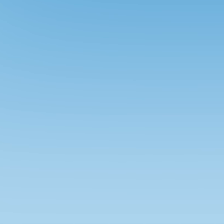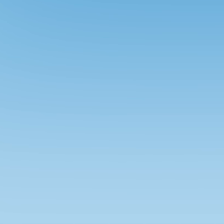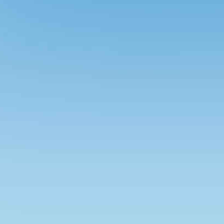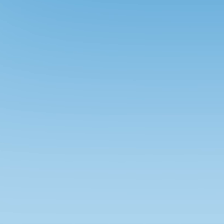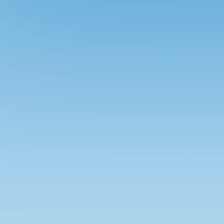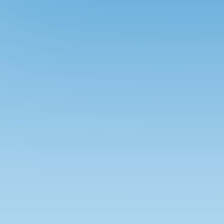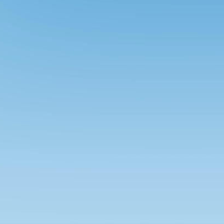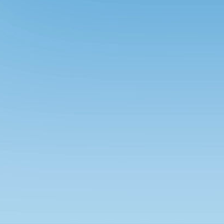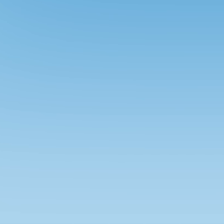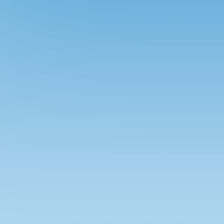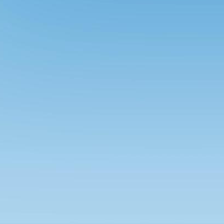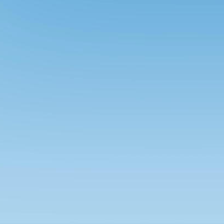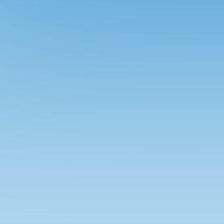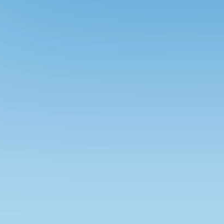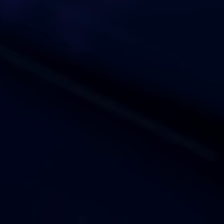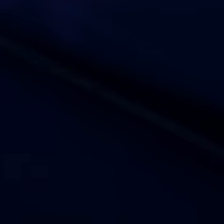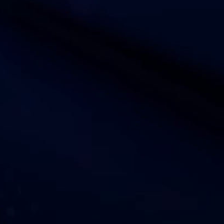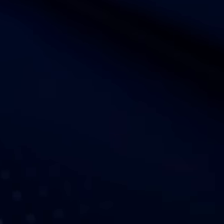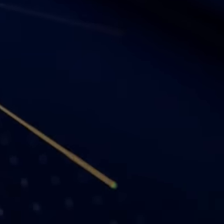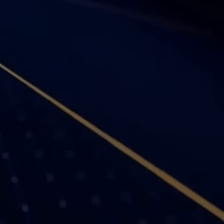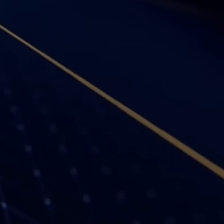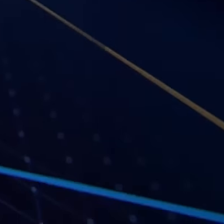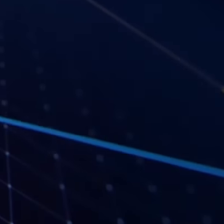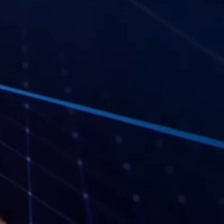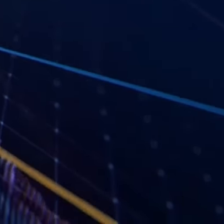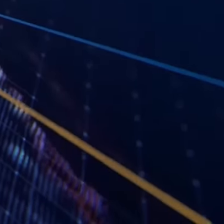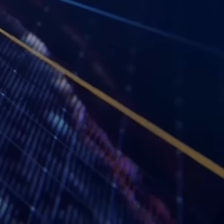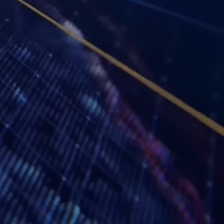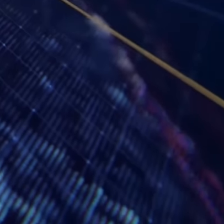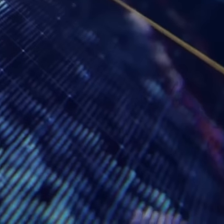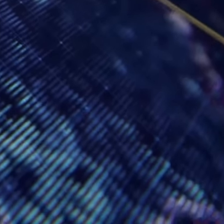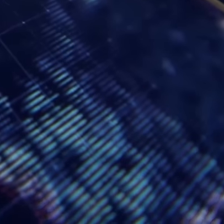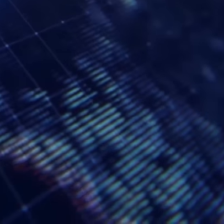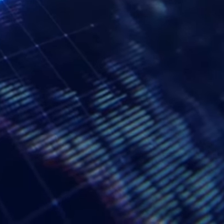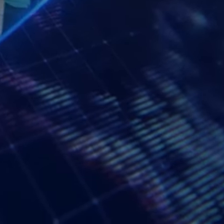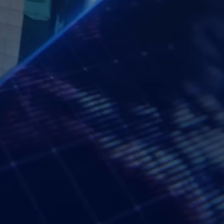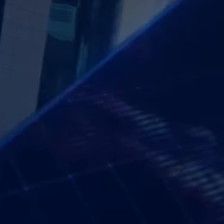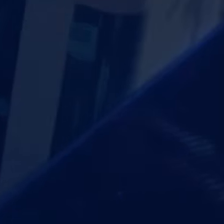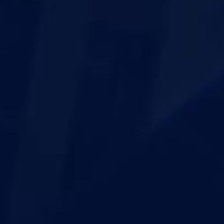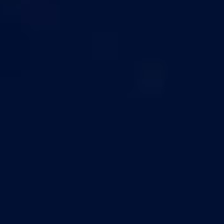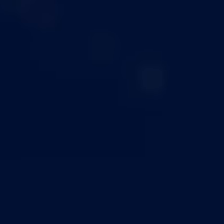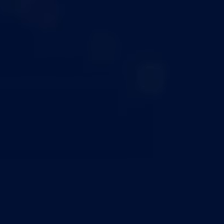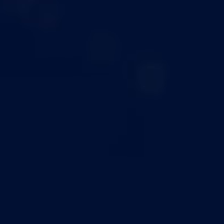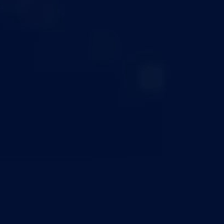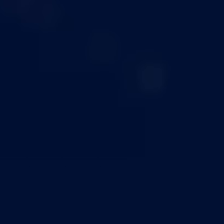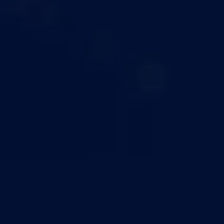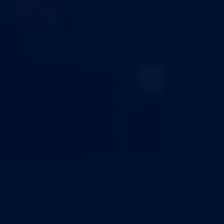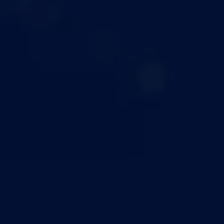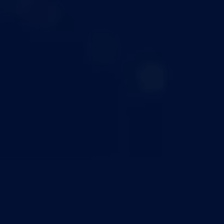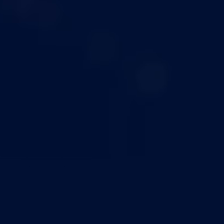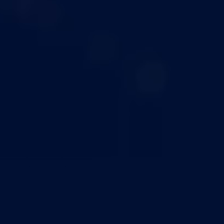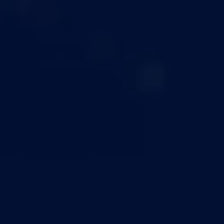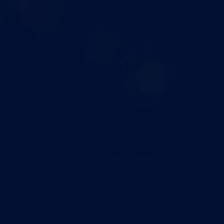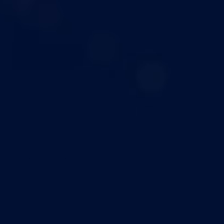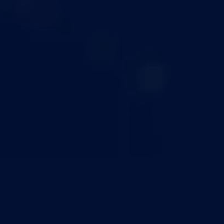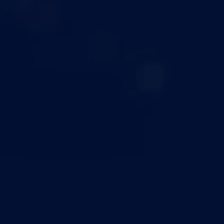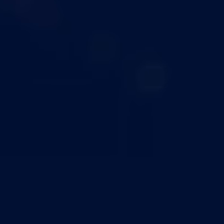conamp missões a Perus desde 1947